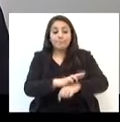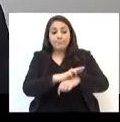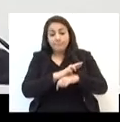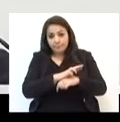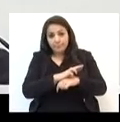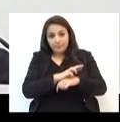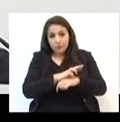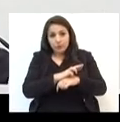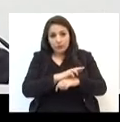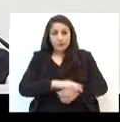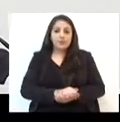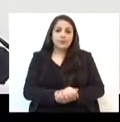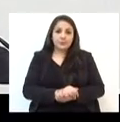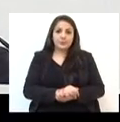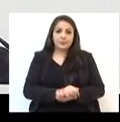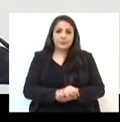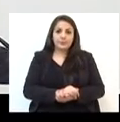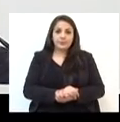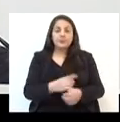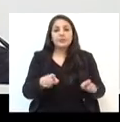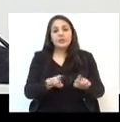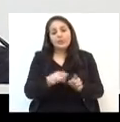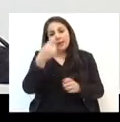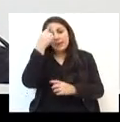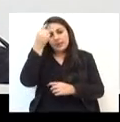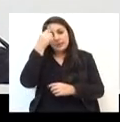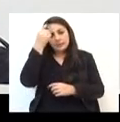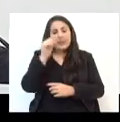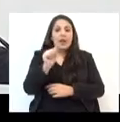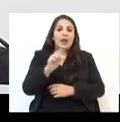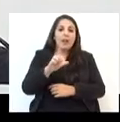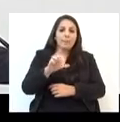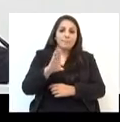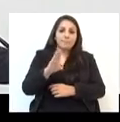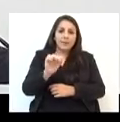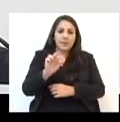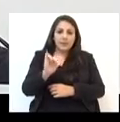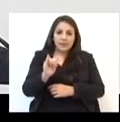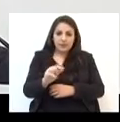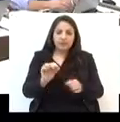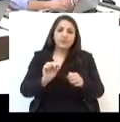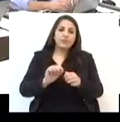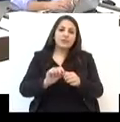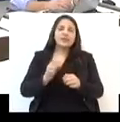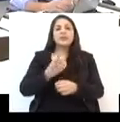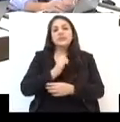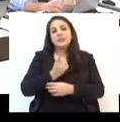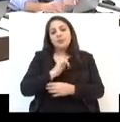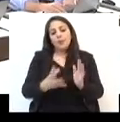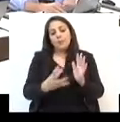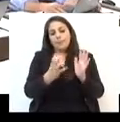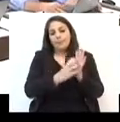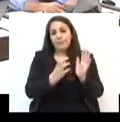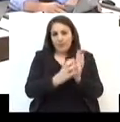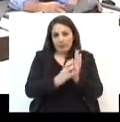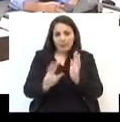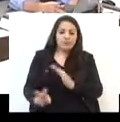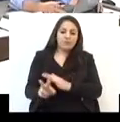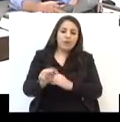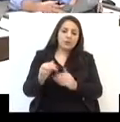parada. Com isso, a intenção de Alberi Grando é fazer com que se tenha um padrão válido para os